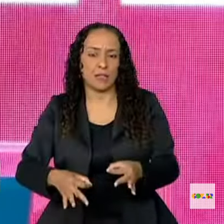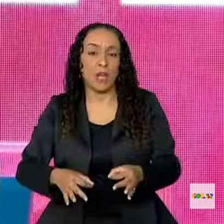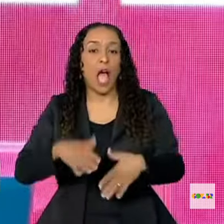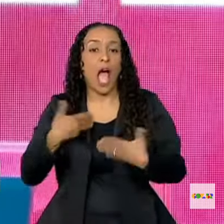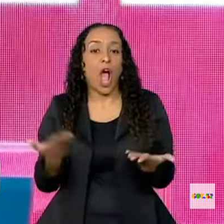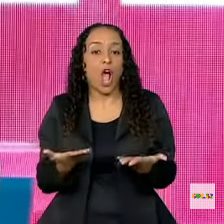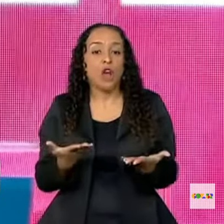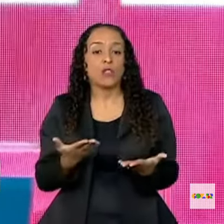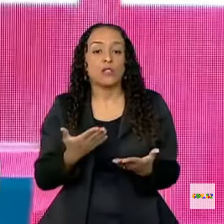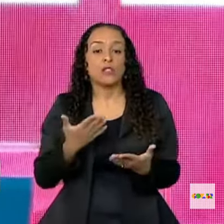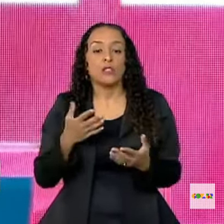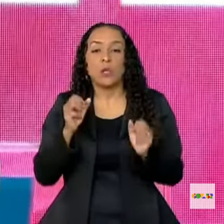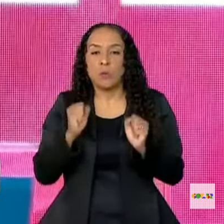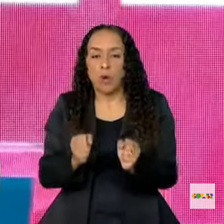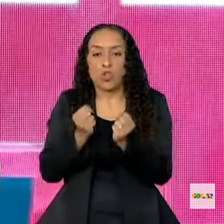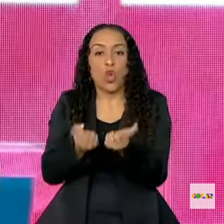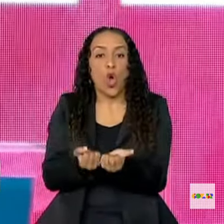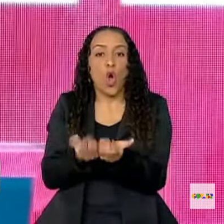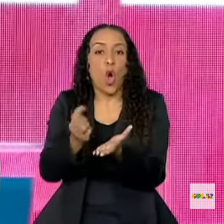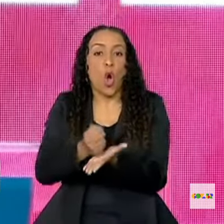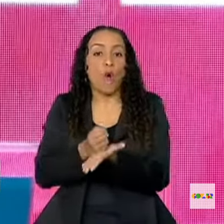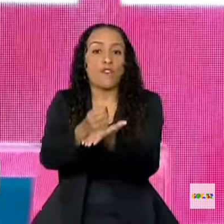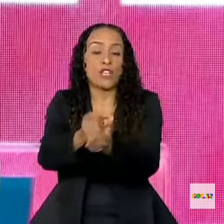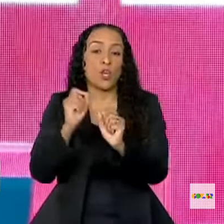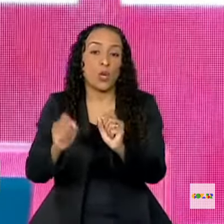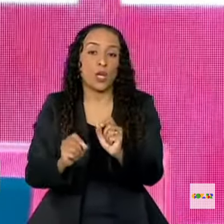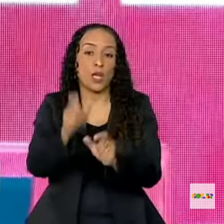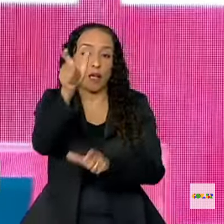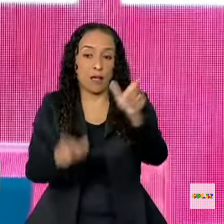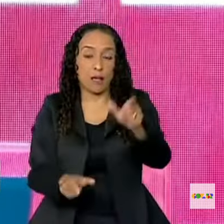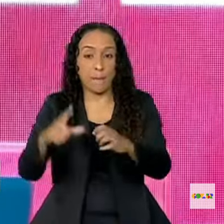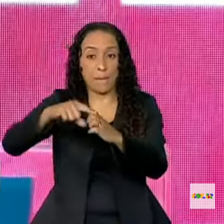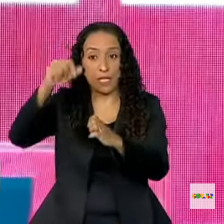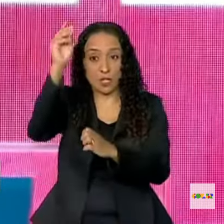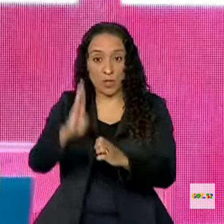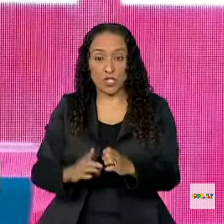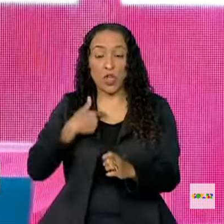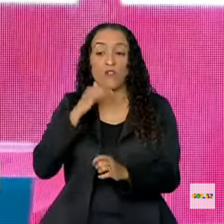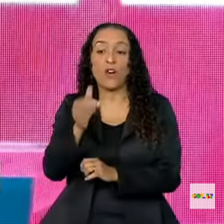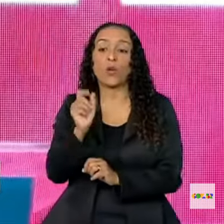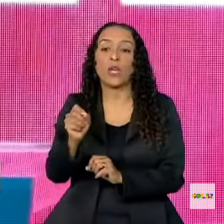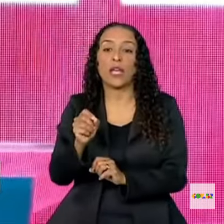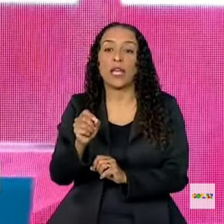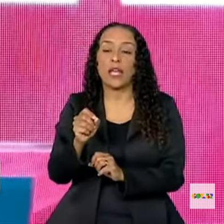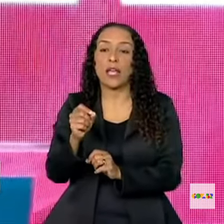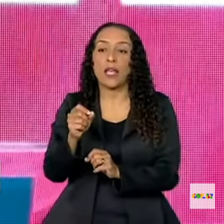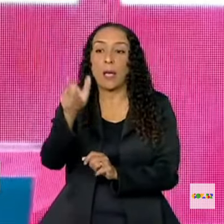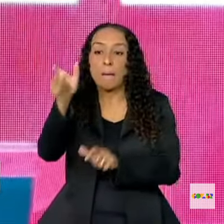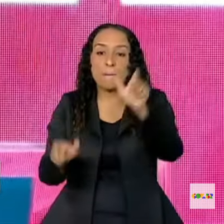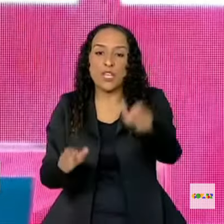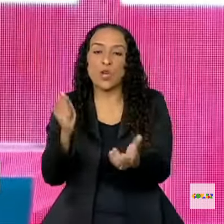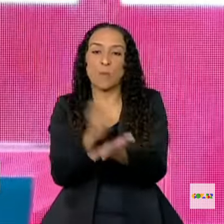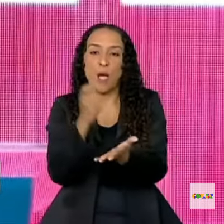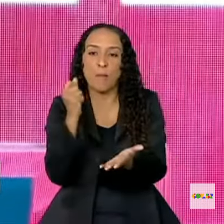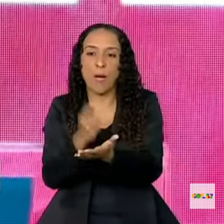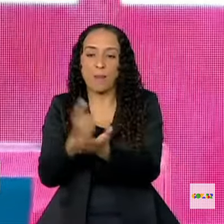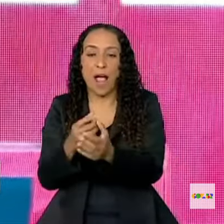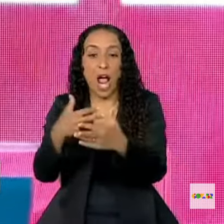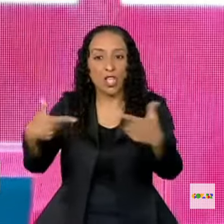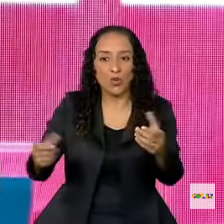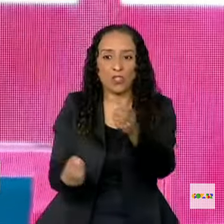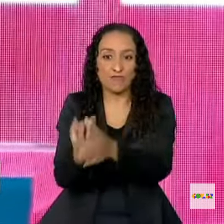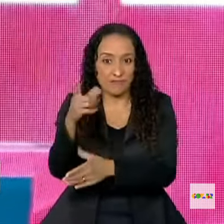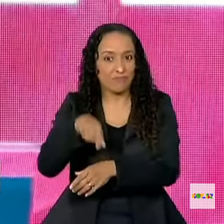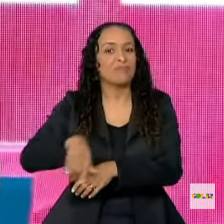eu o que eu posso oferecer para os empresários brasileiros eu digo é consumidor para os produtos que vocês